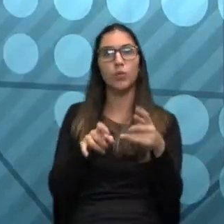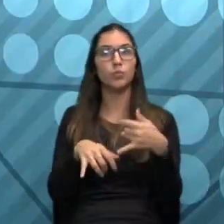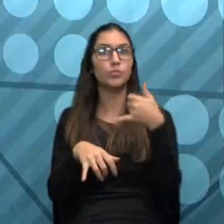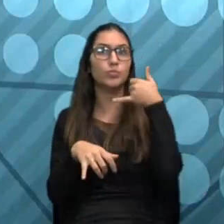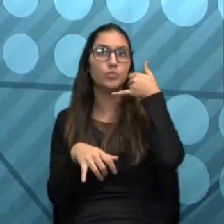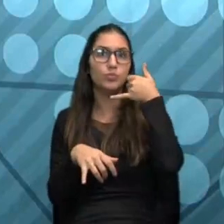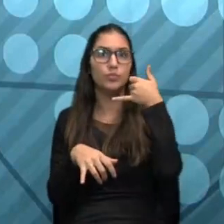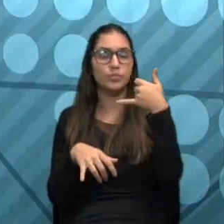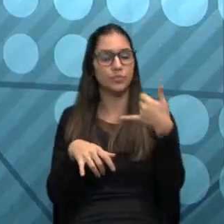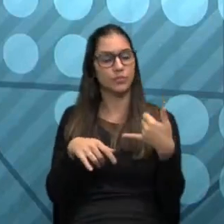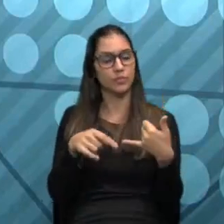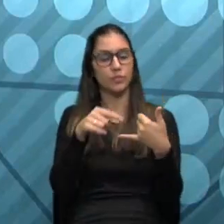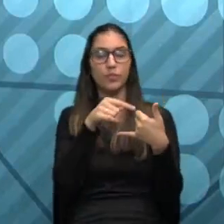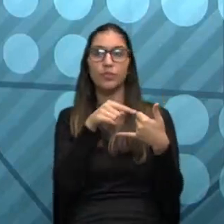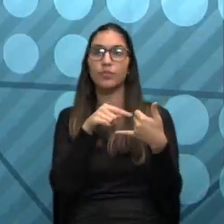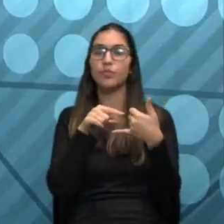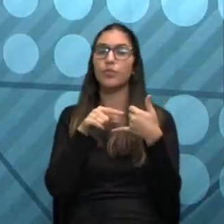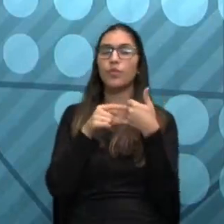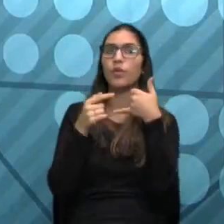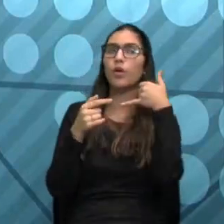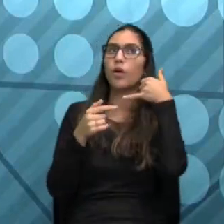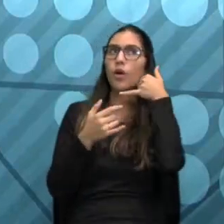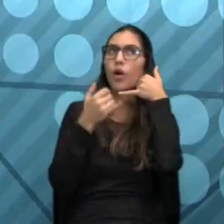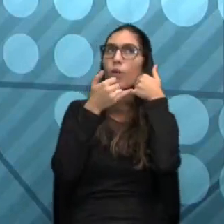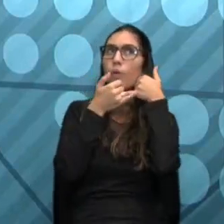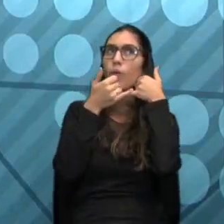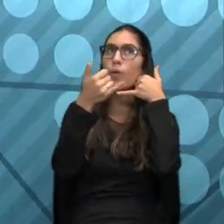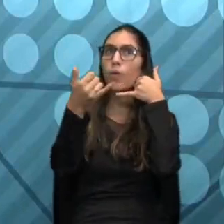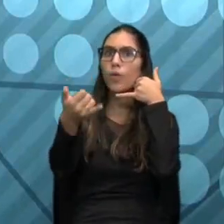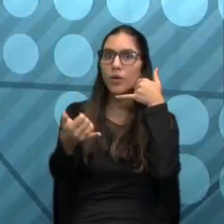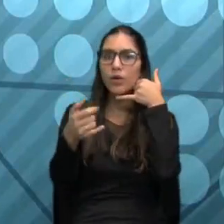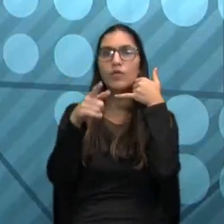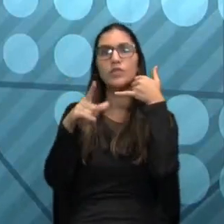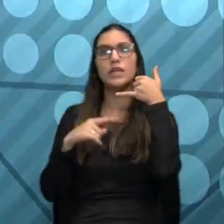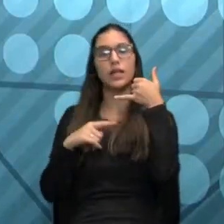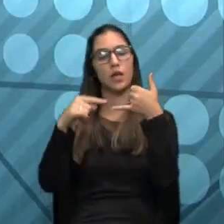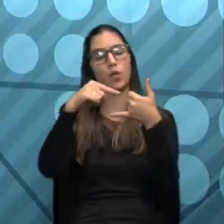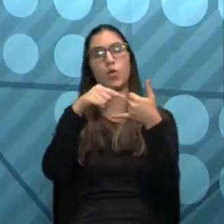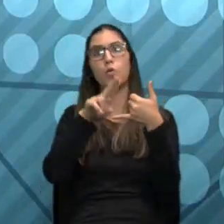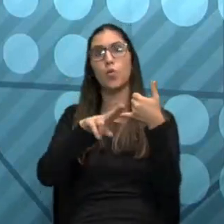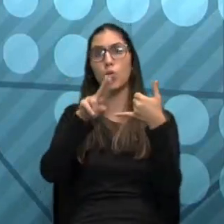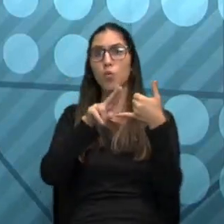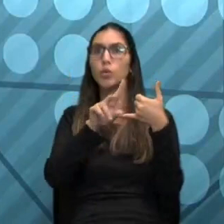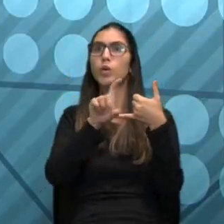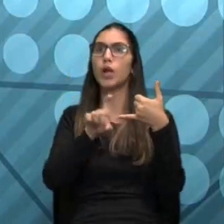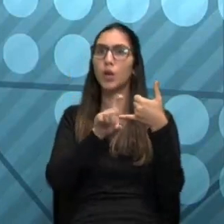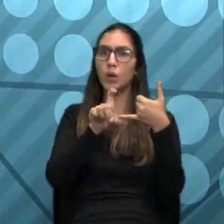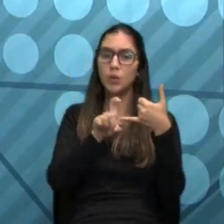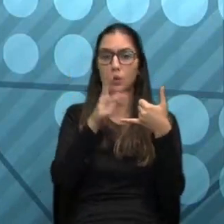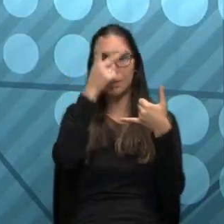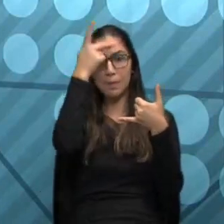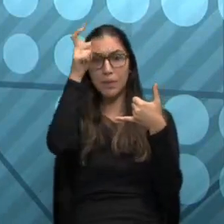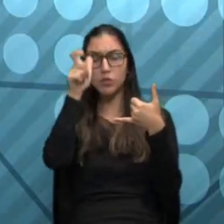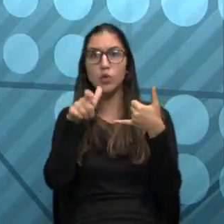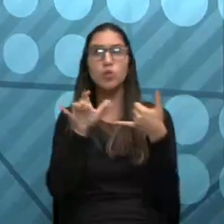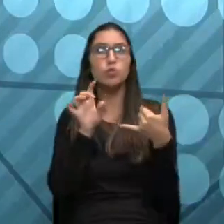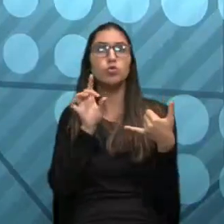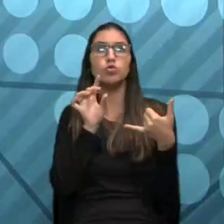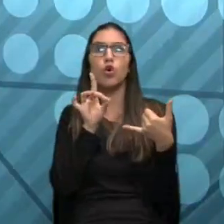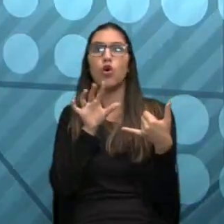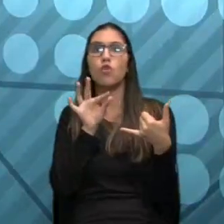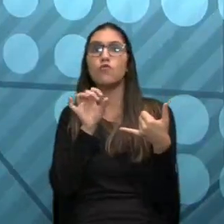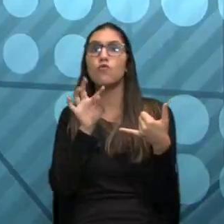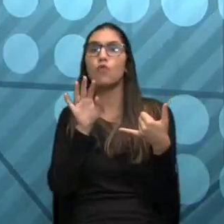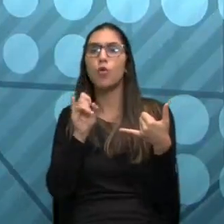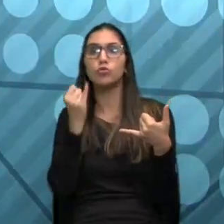celular, peguei o celular para falar com outra pessoa, então aí você tem um dispositivo eletrônico. Então a pessoa ela é somente a fonte